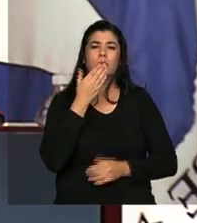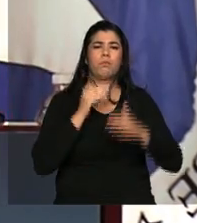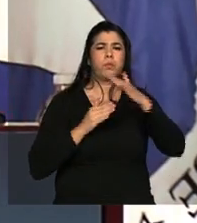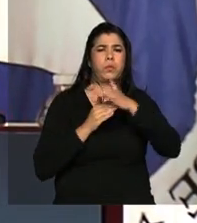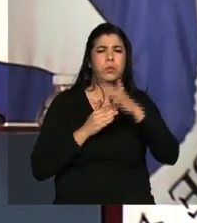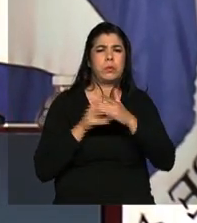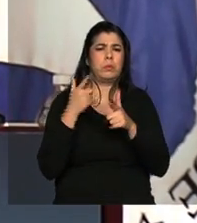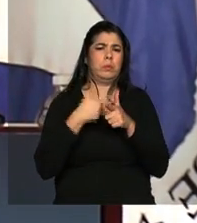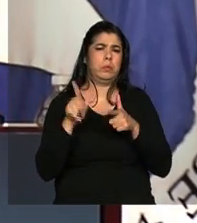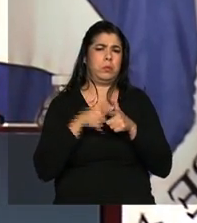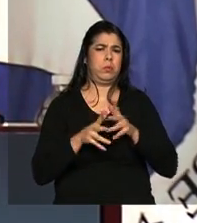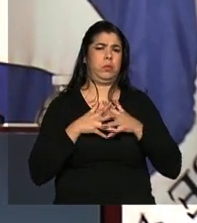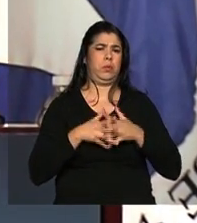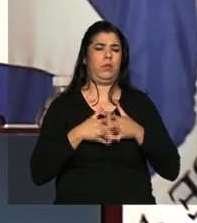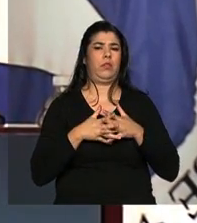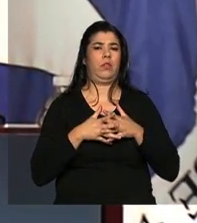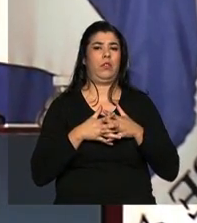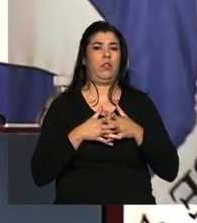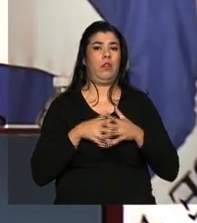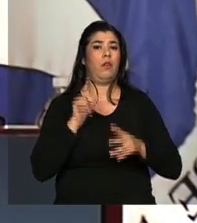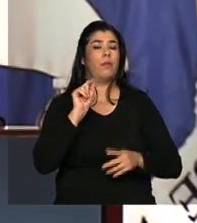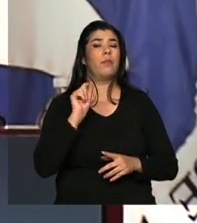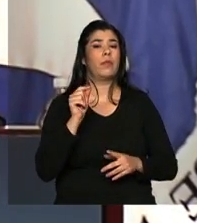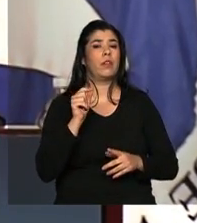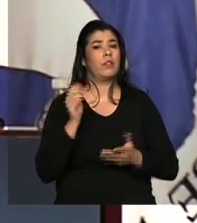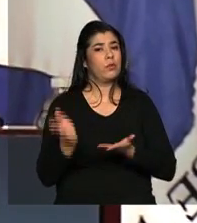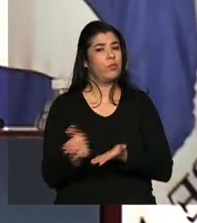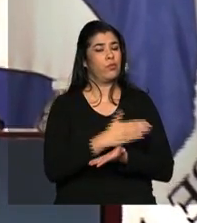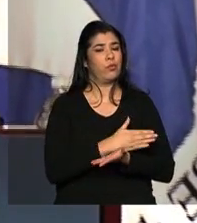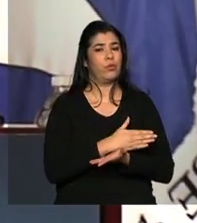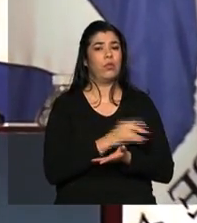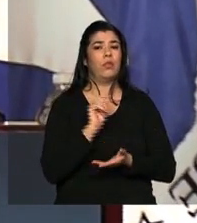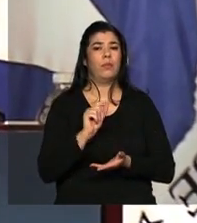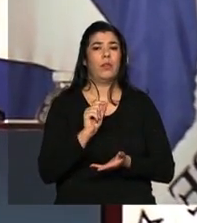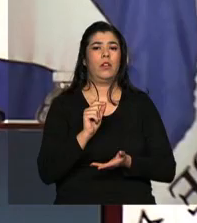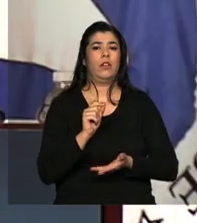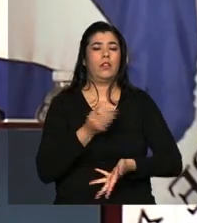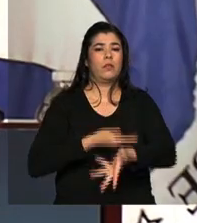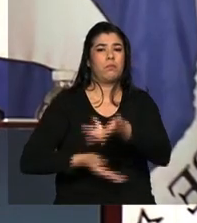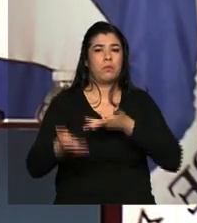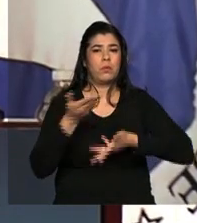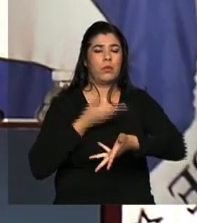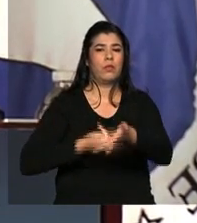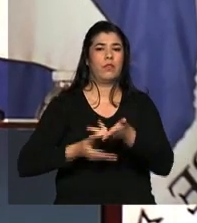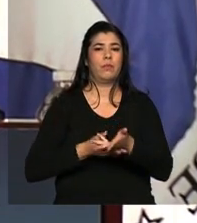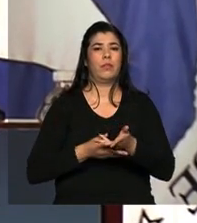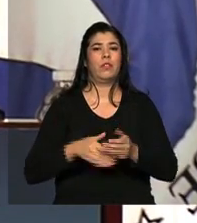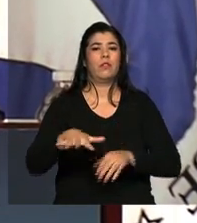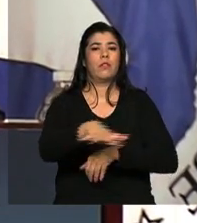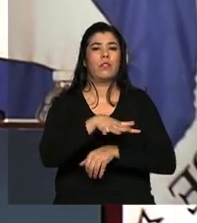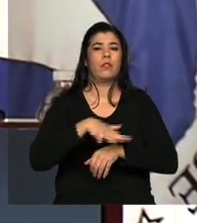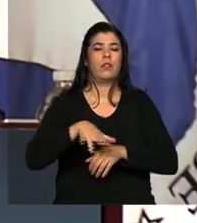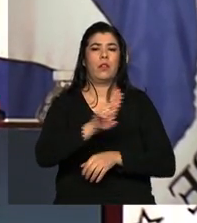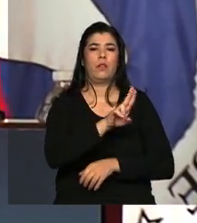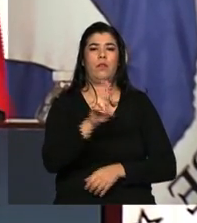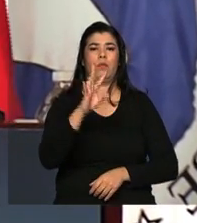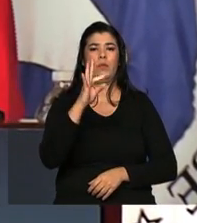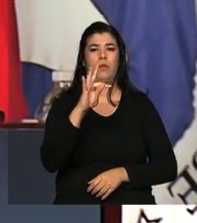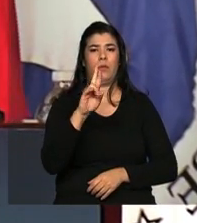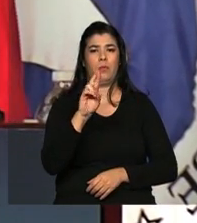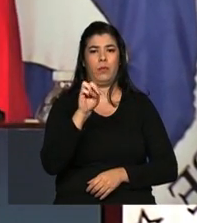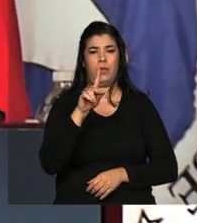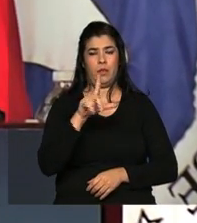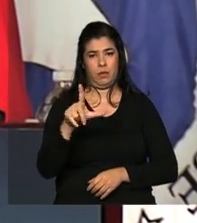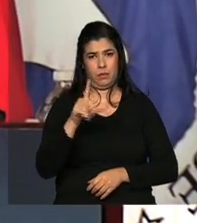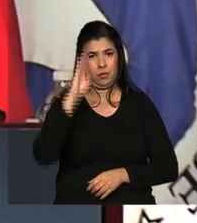obstáculo para a movimentação desses terminais no Brasil. Não é surpresa, portanto,